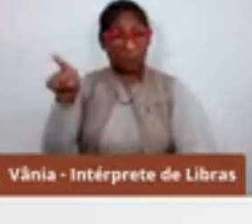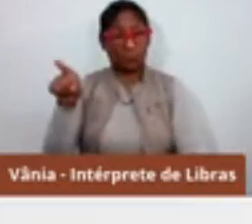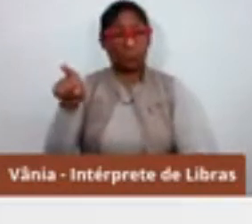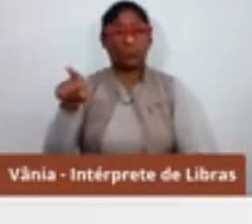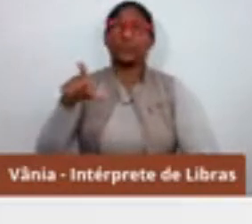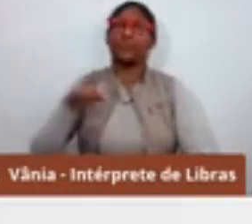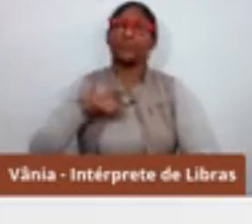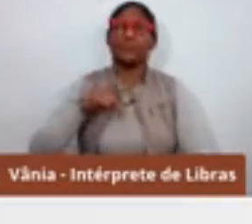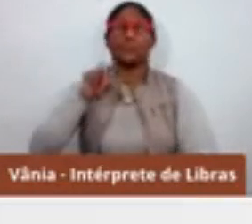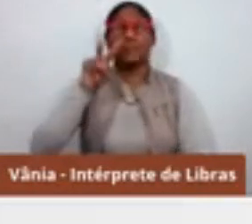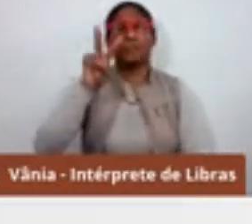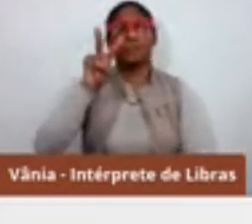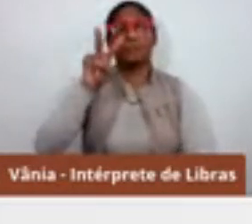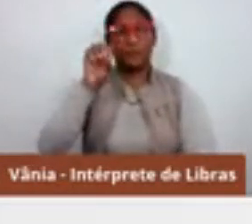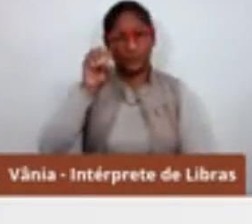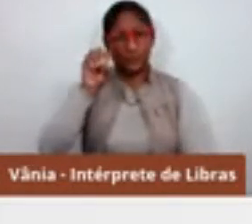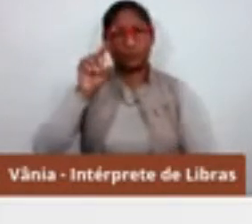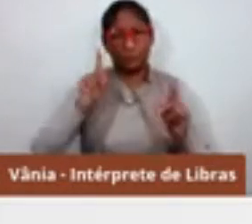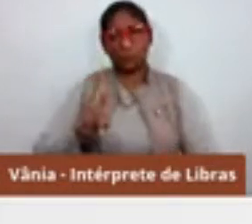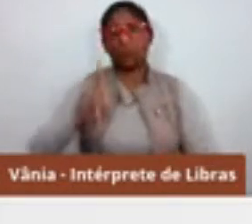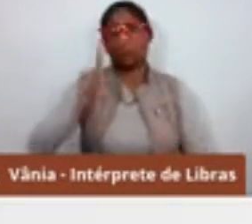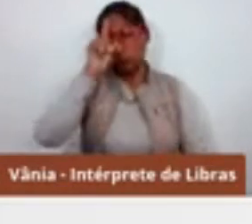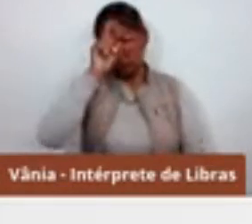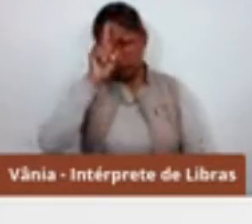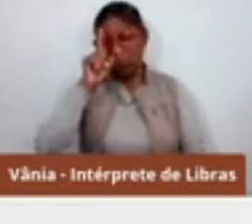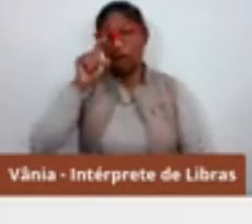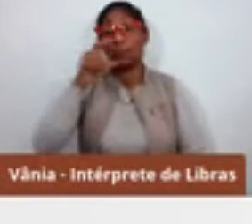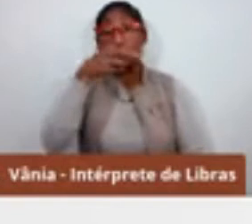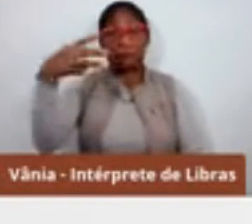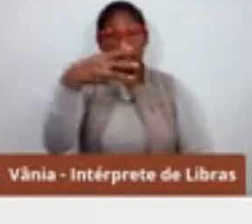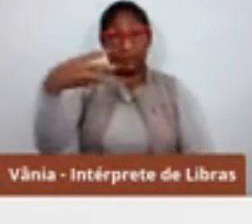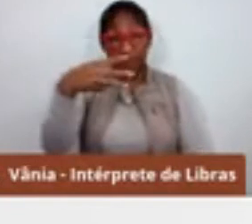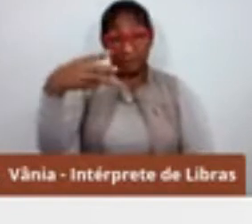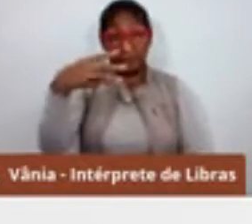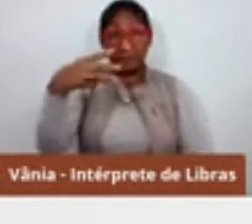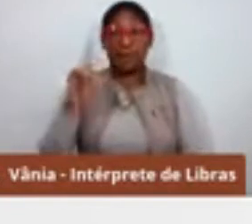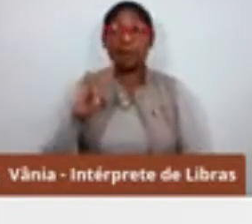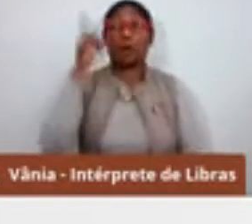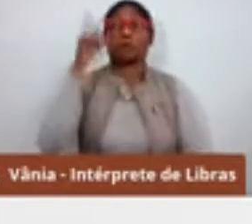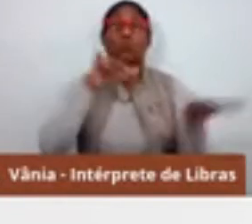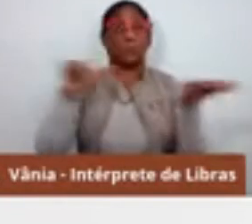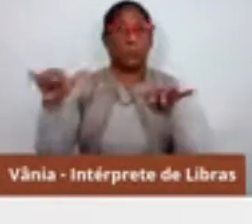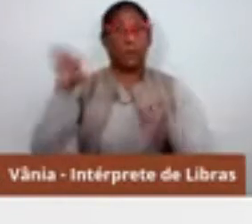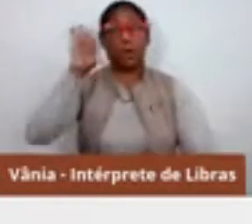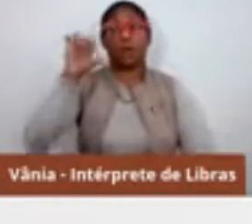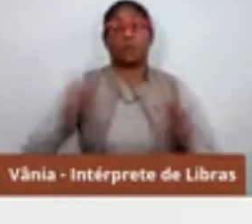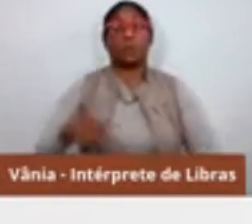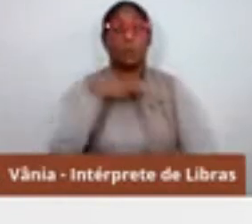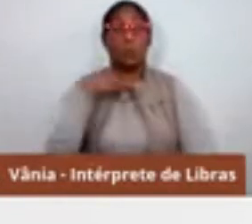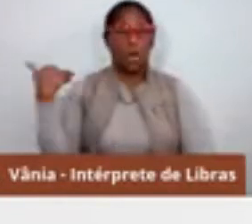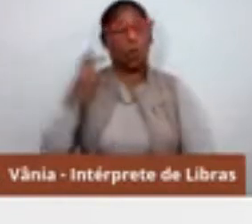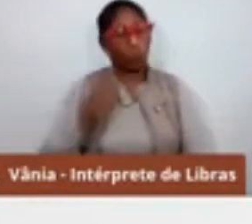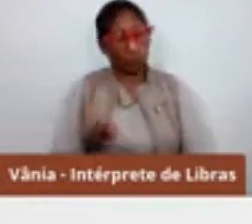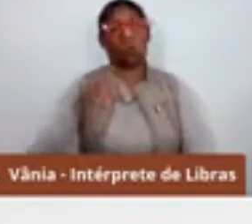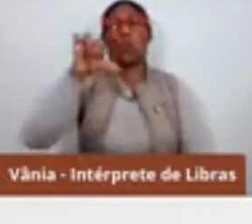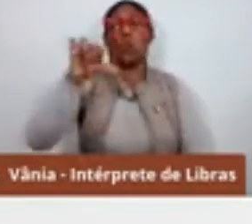20 internações, foram 33 internações na última semana, 9 óbitos, manteve 9 óbitos,